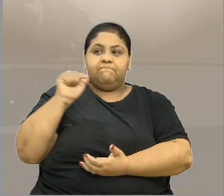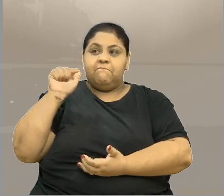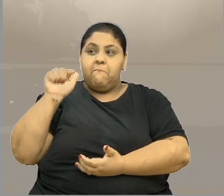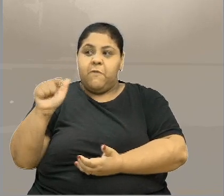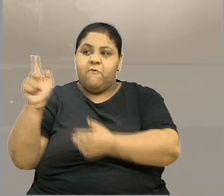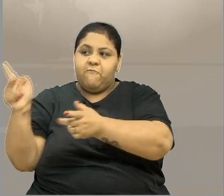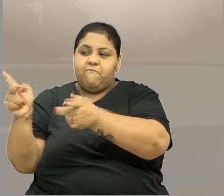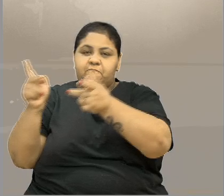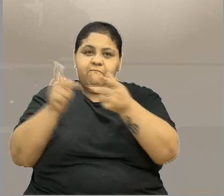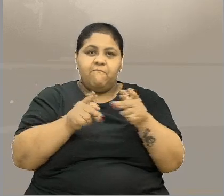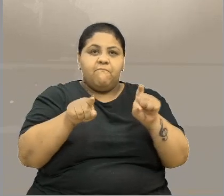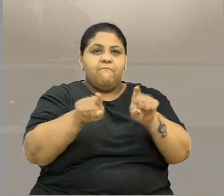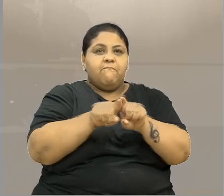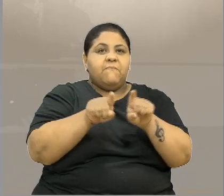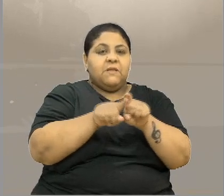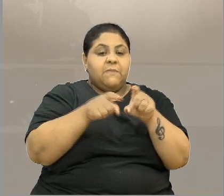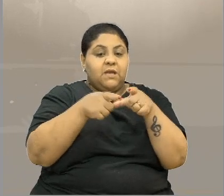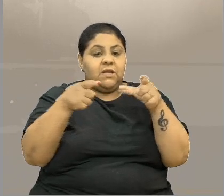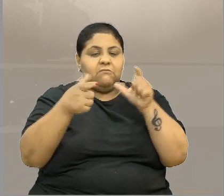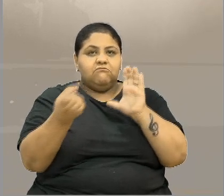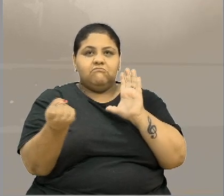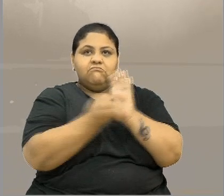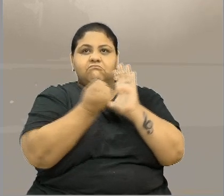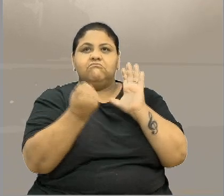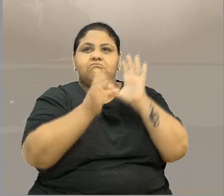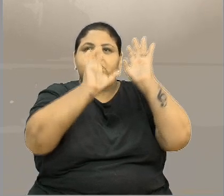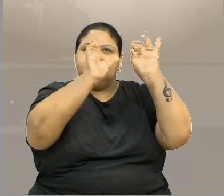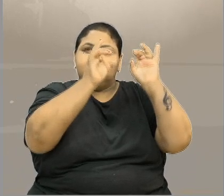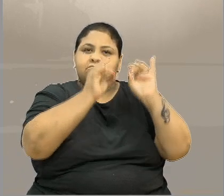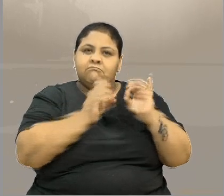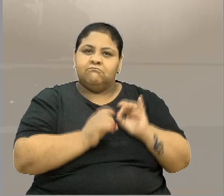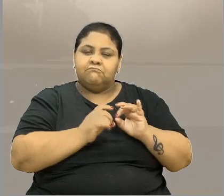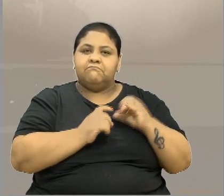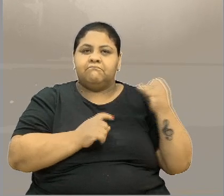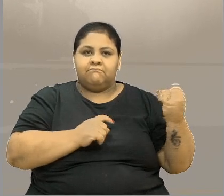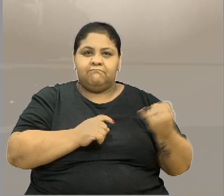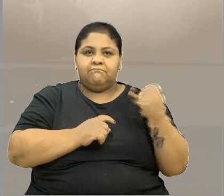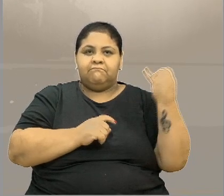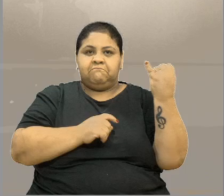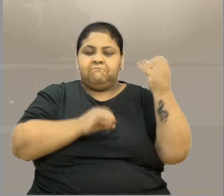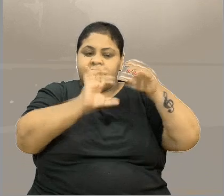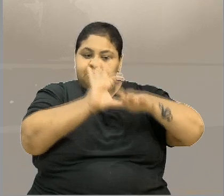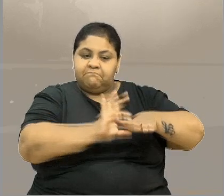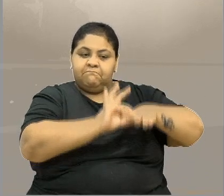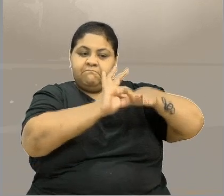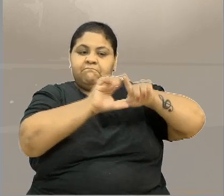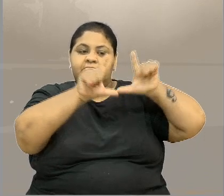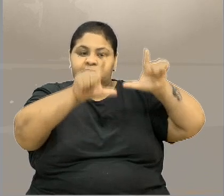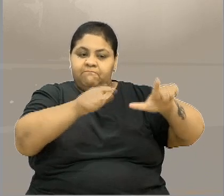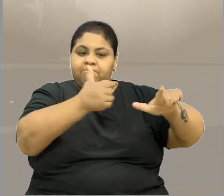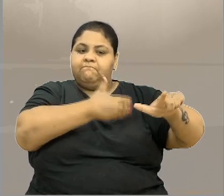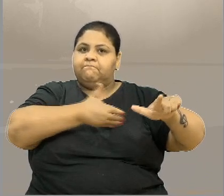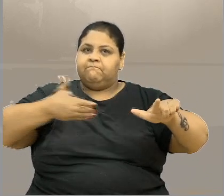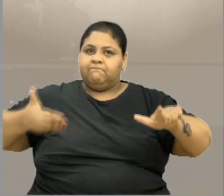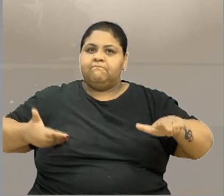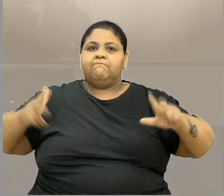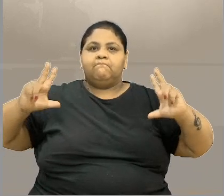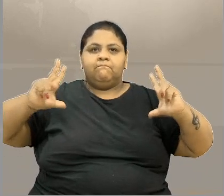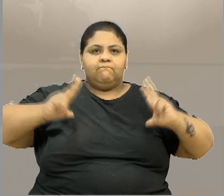visitantes, incluindo grandes marcas, especialistas renomados e lideranças do setor público e